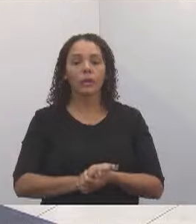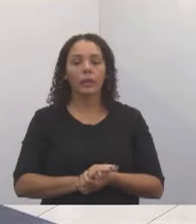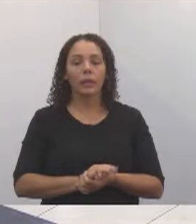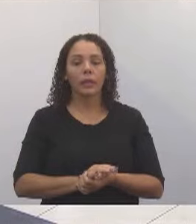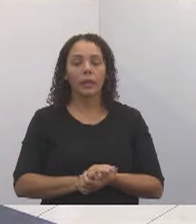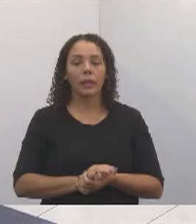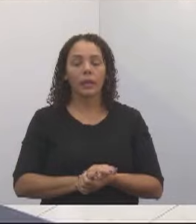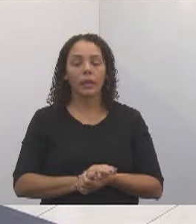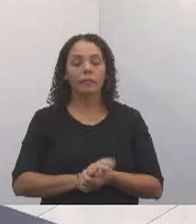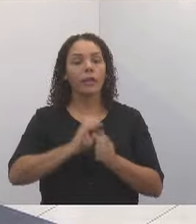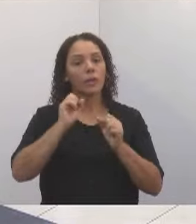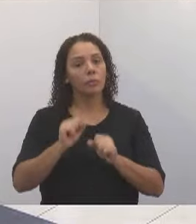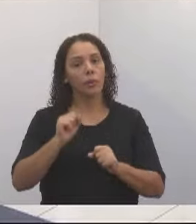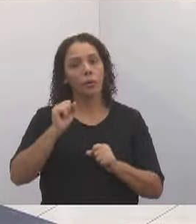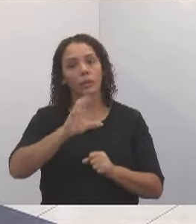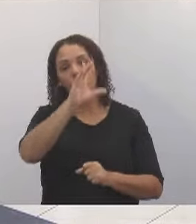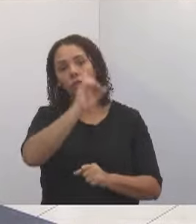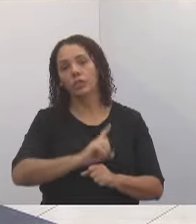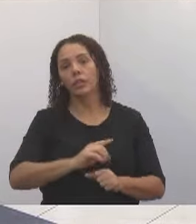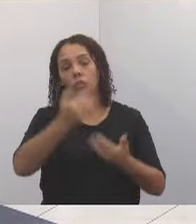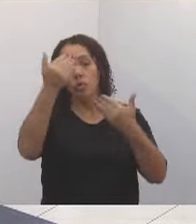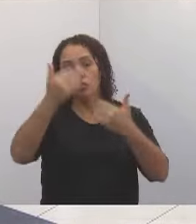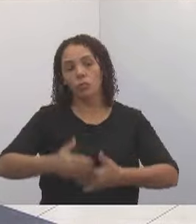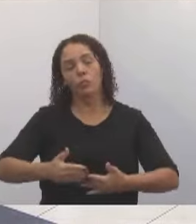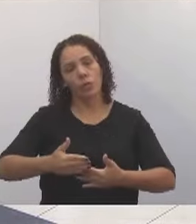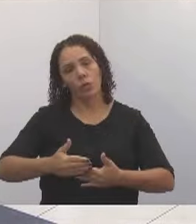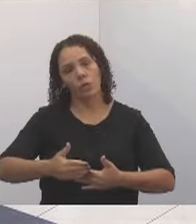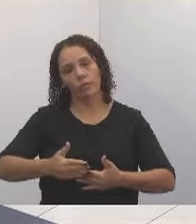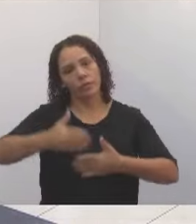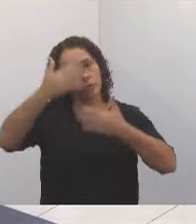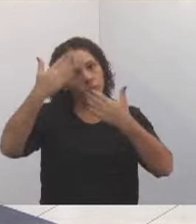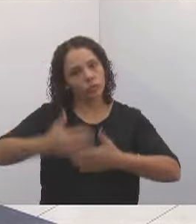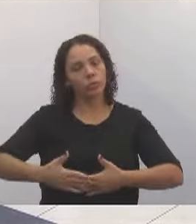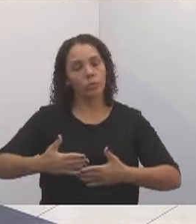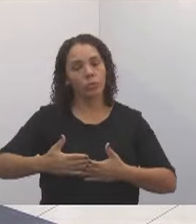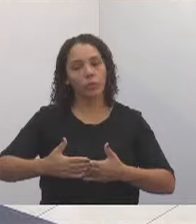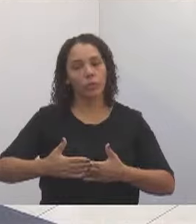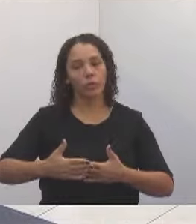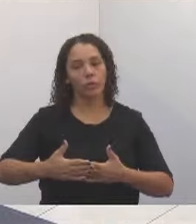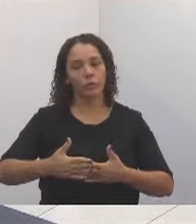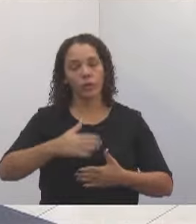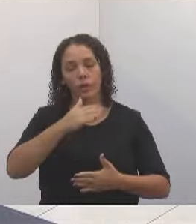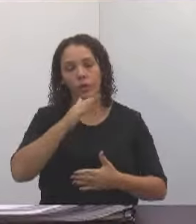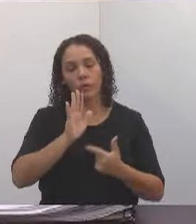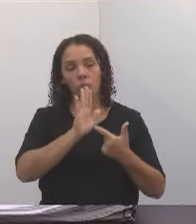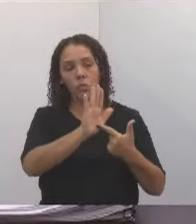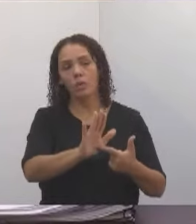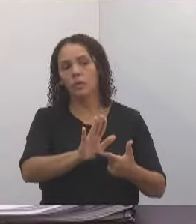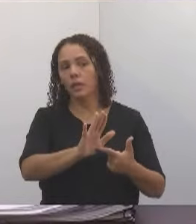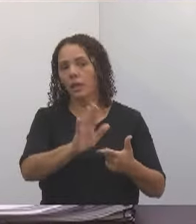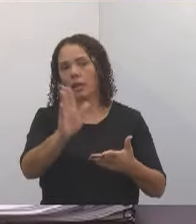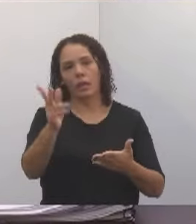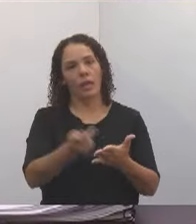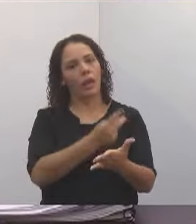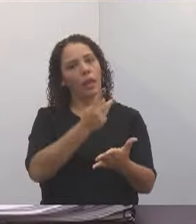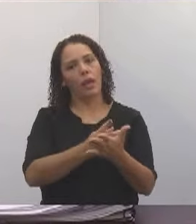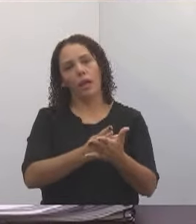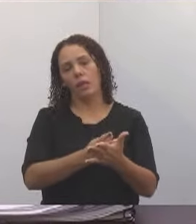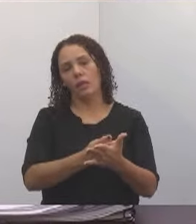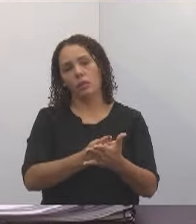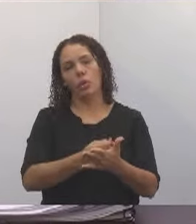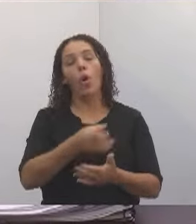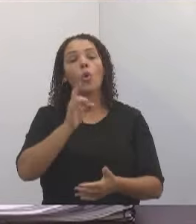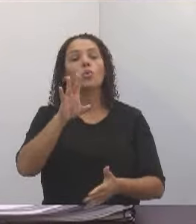de provar em contrário. A Constituição assegura ampla defesa, contraditório. Então, só uma denúncia, sem